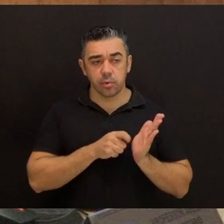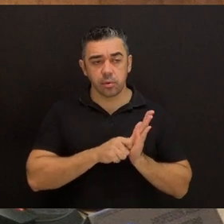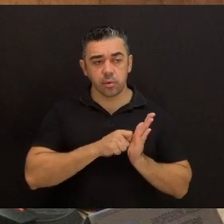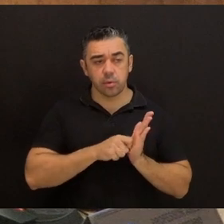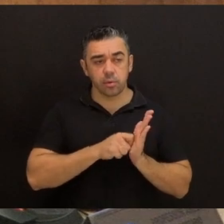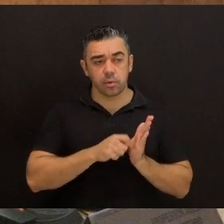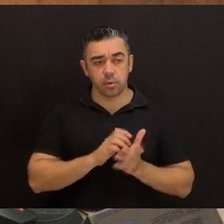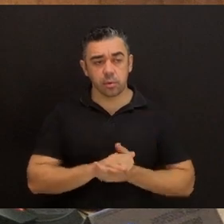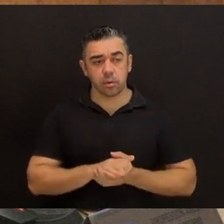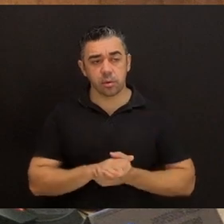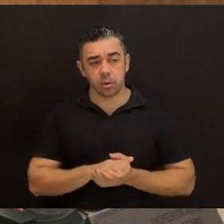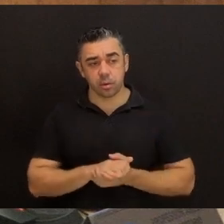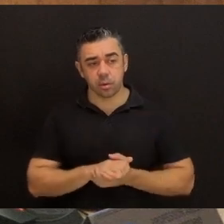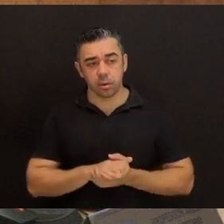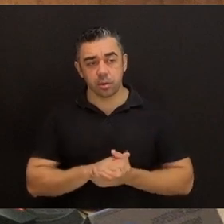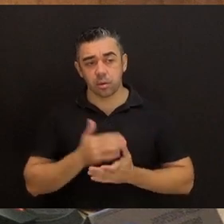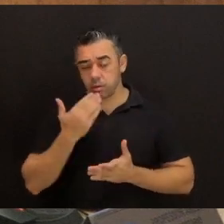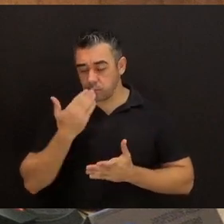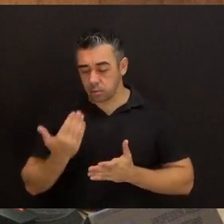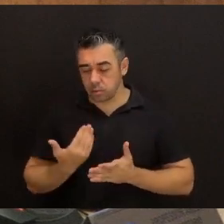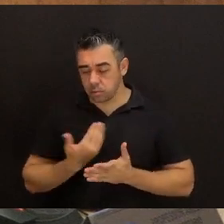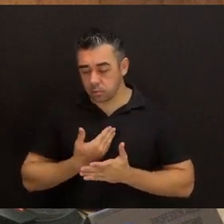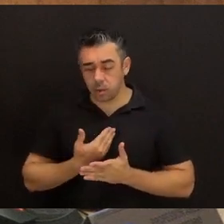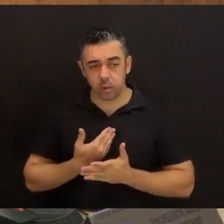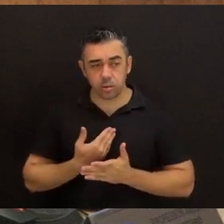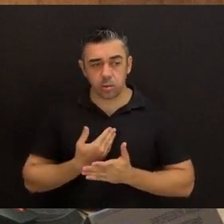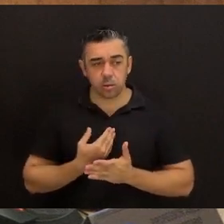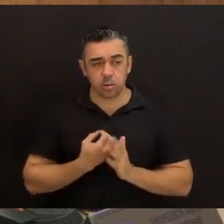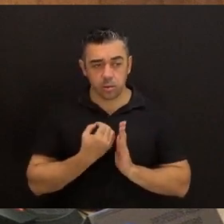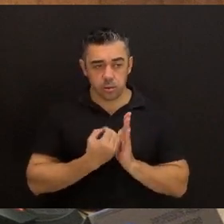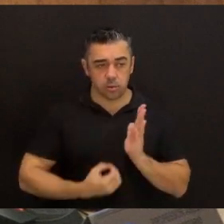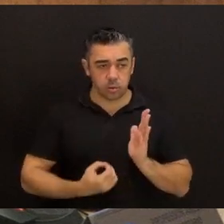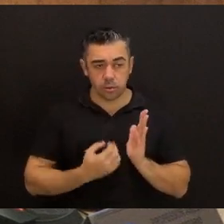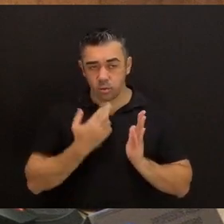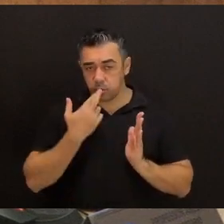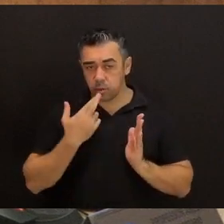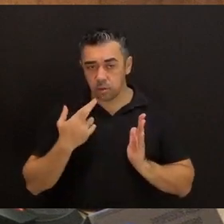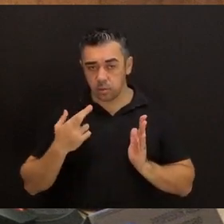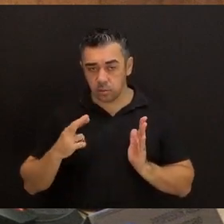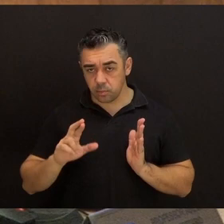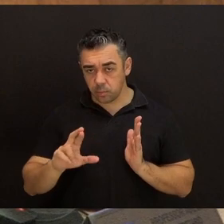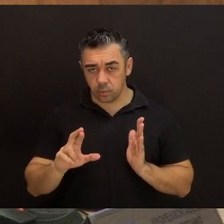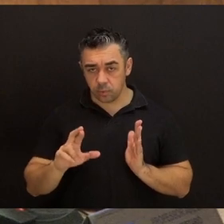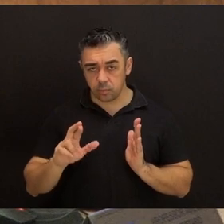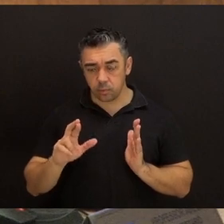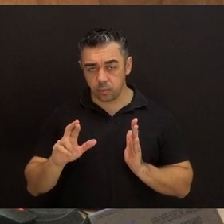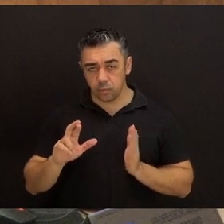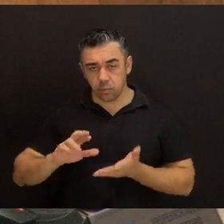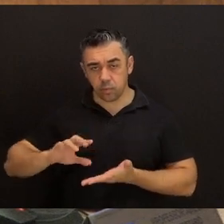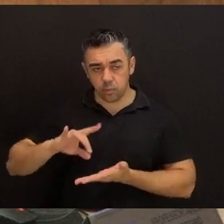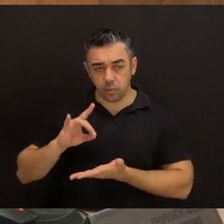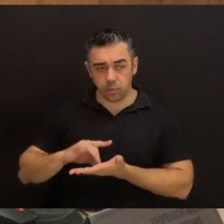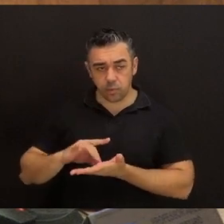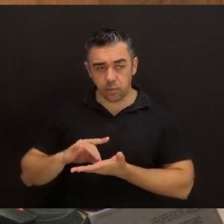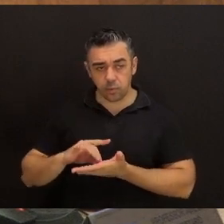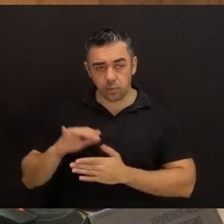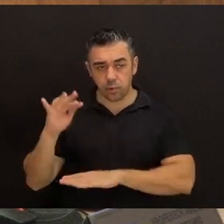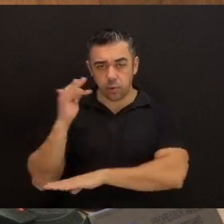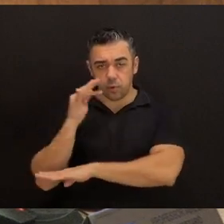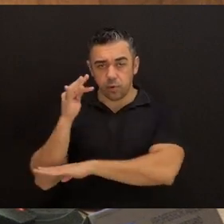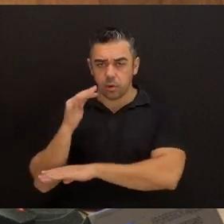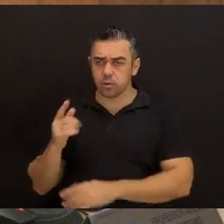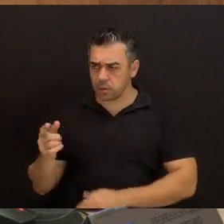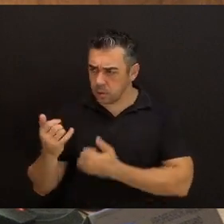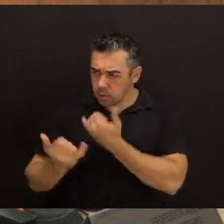o senhor me mande Ofício que eu leio e responde de forma oficial tá de brincadeira comigo né